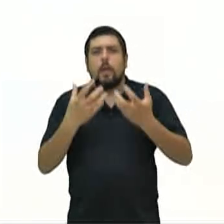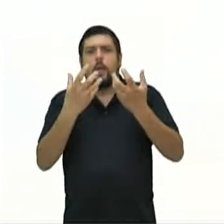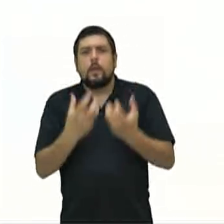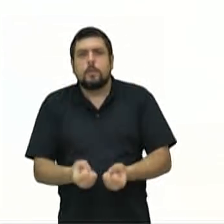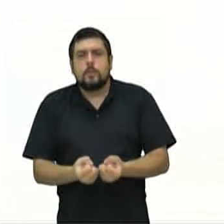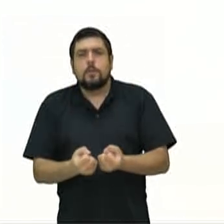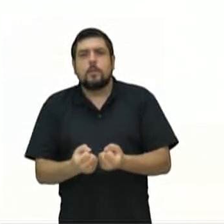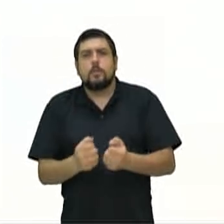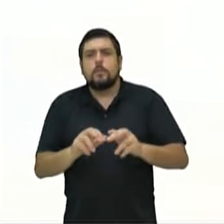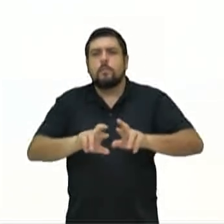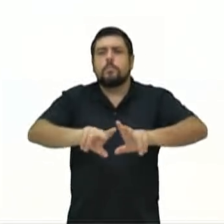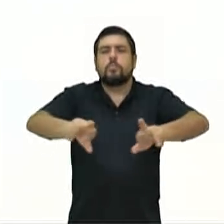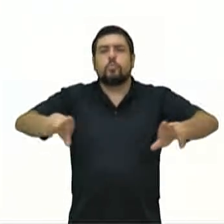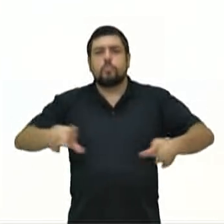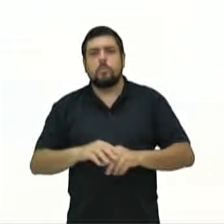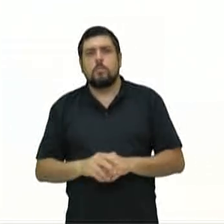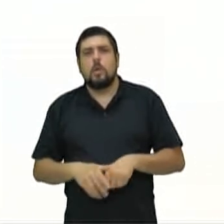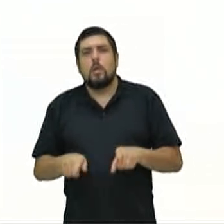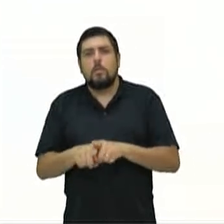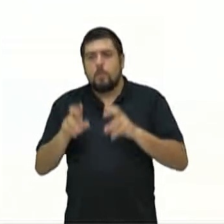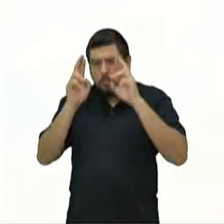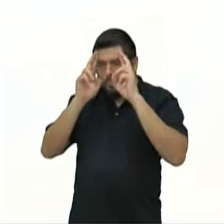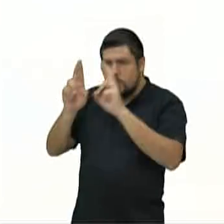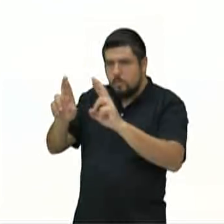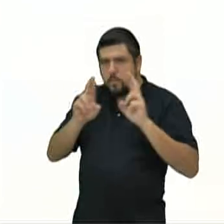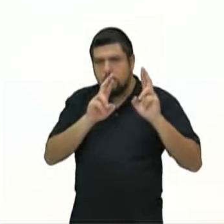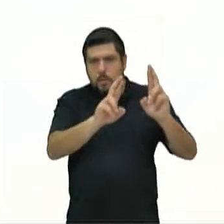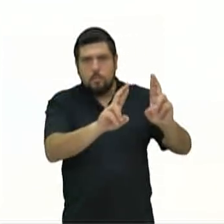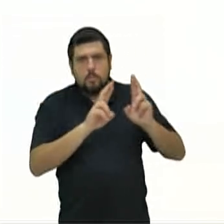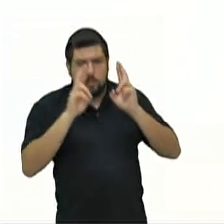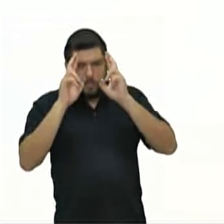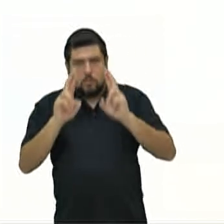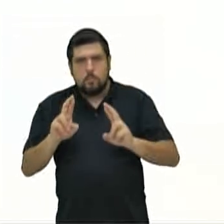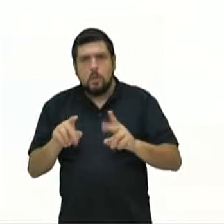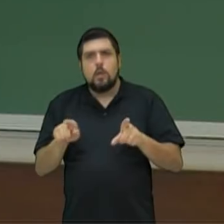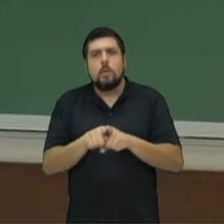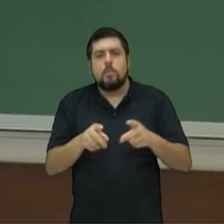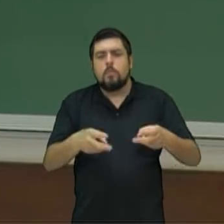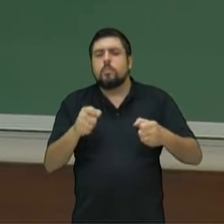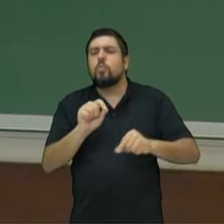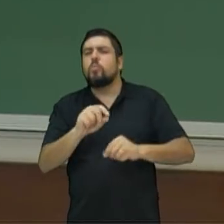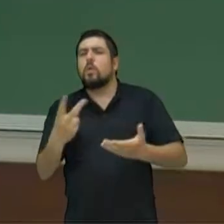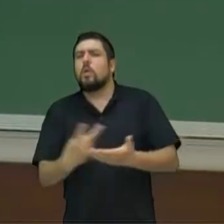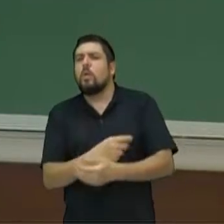pelo outro e discernimento para mudar o que há de errado no momento atual, ok?